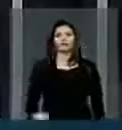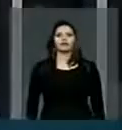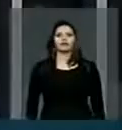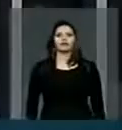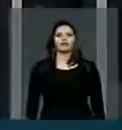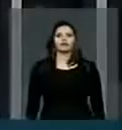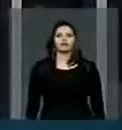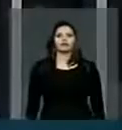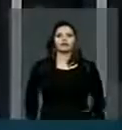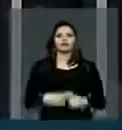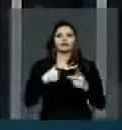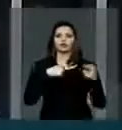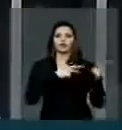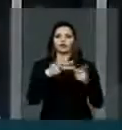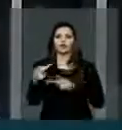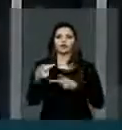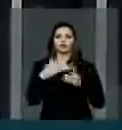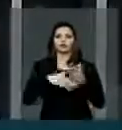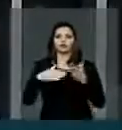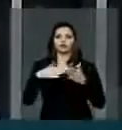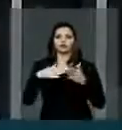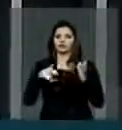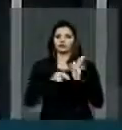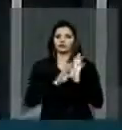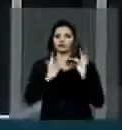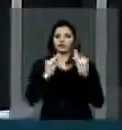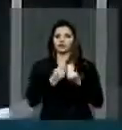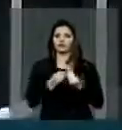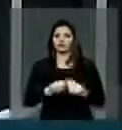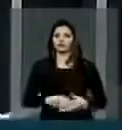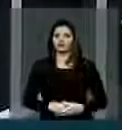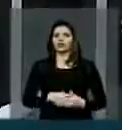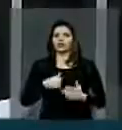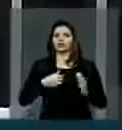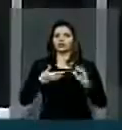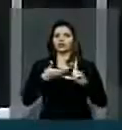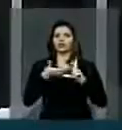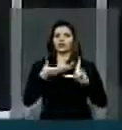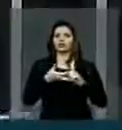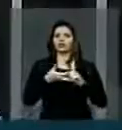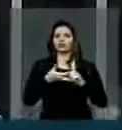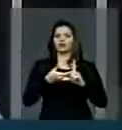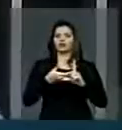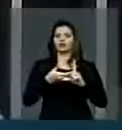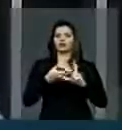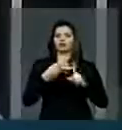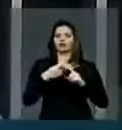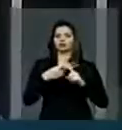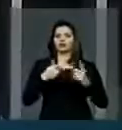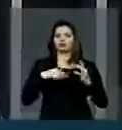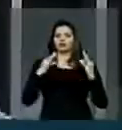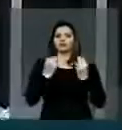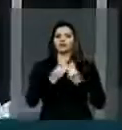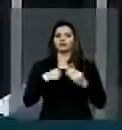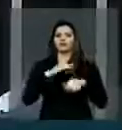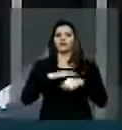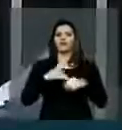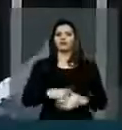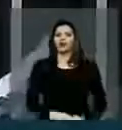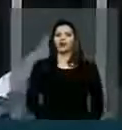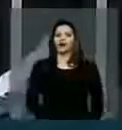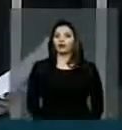para convidar todos que nos acompanham pela TV Câmara para refletir um pouco sobre a situação da saúde